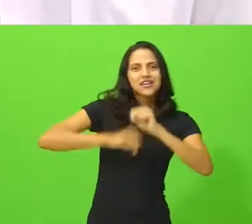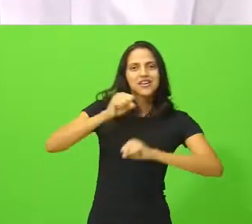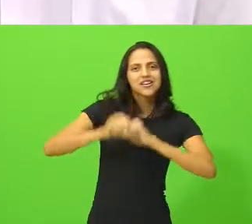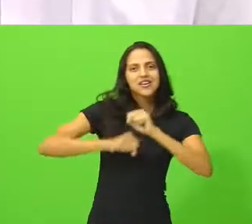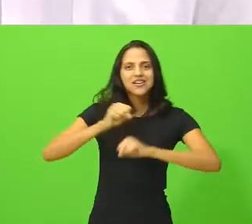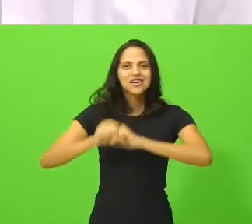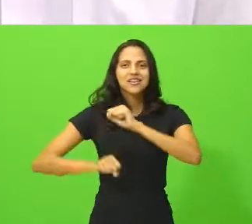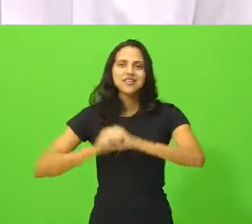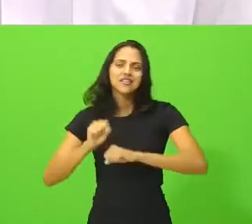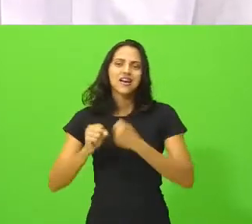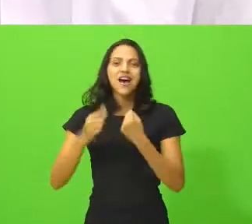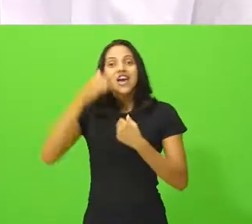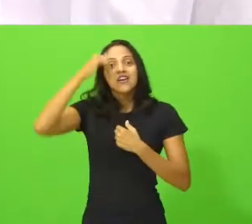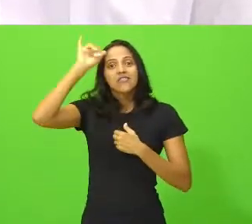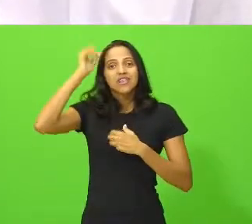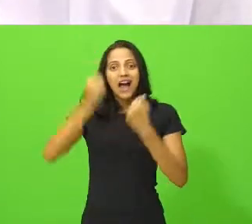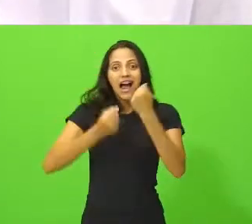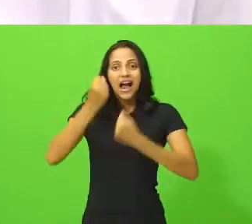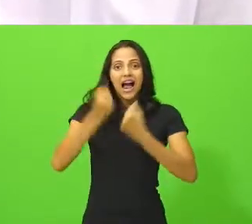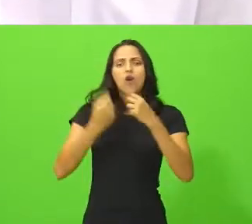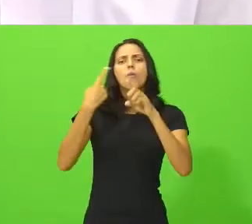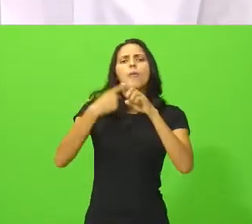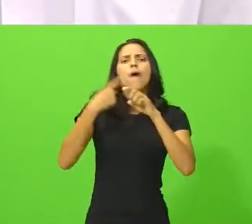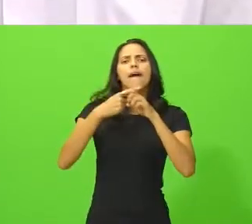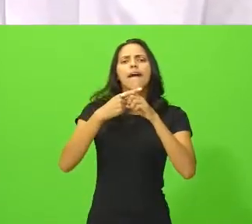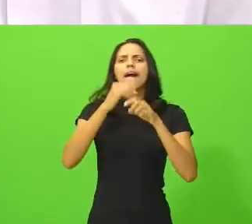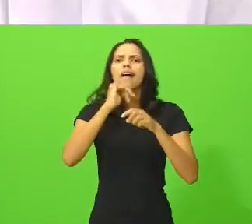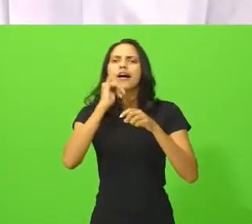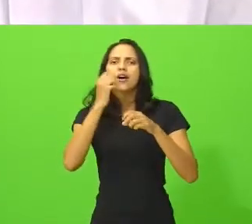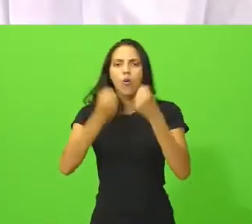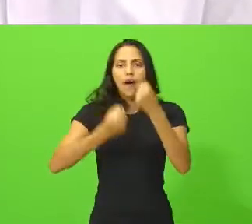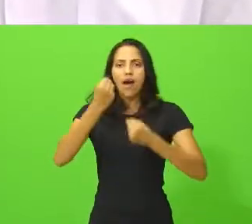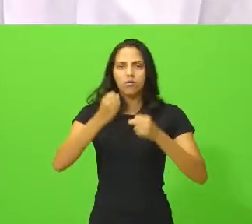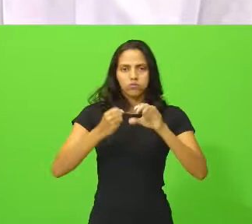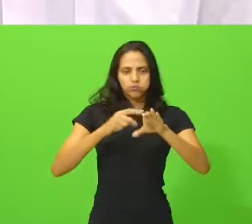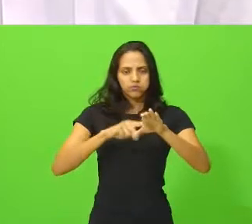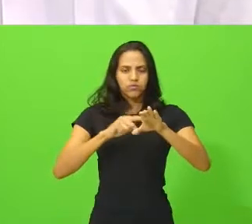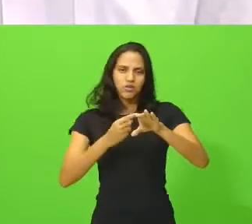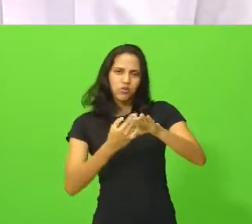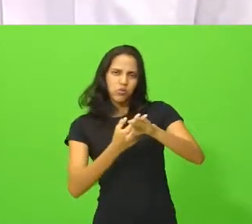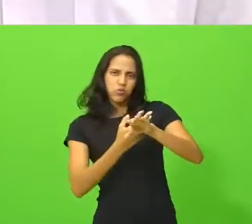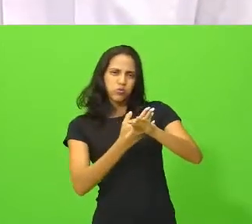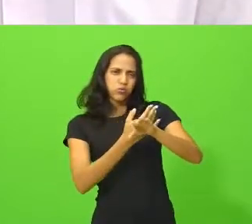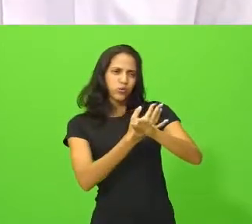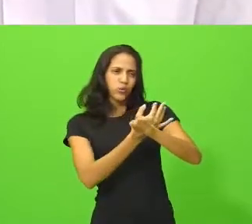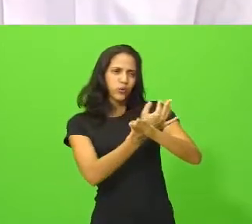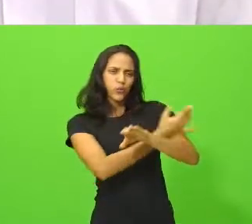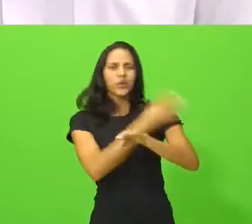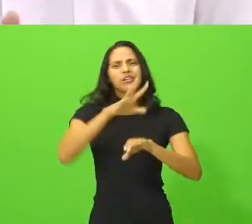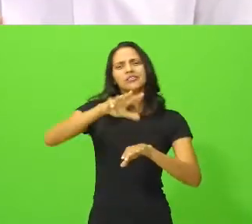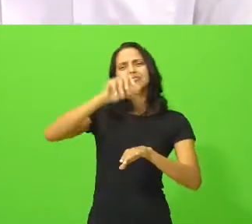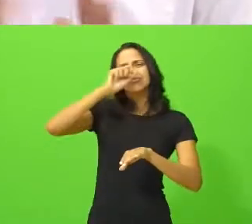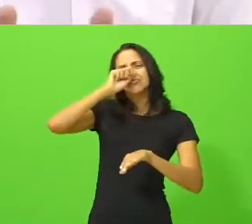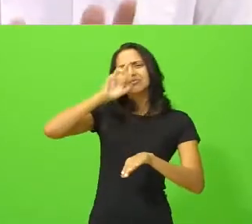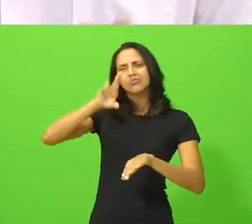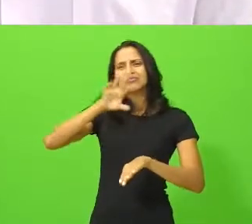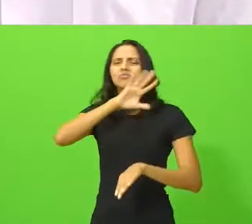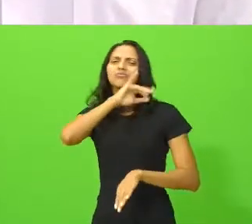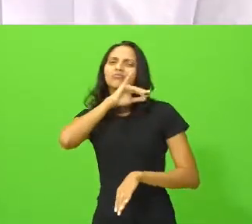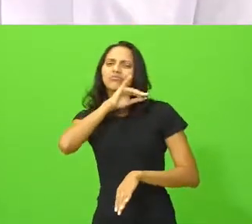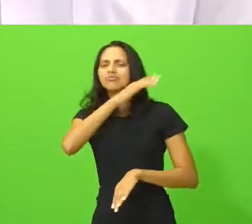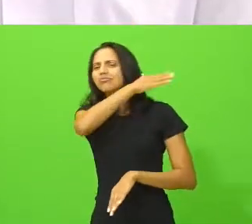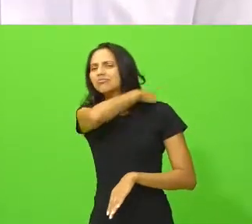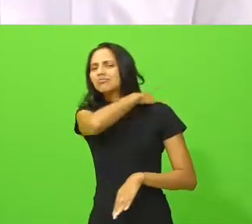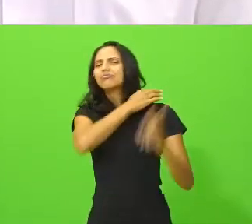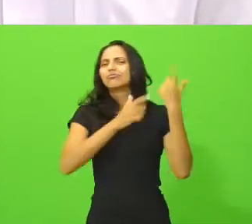em especial, né, os automóveis, com o lançamento de poluentes na atmosfera. Eu